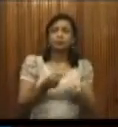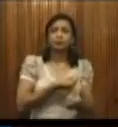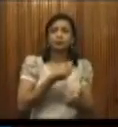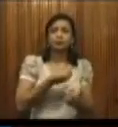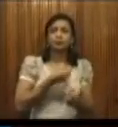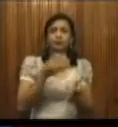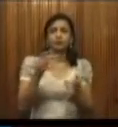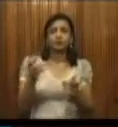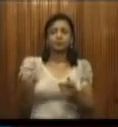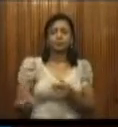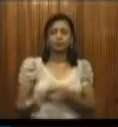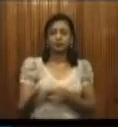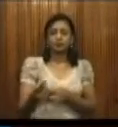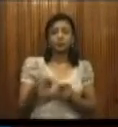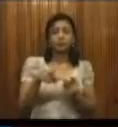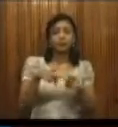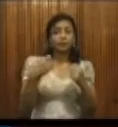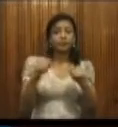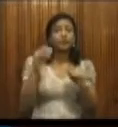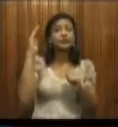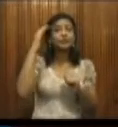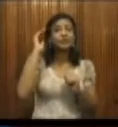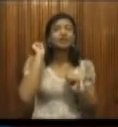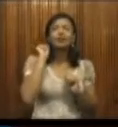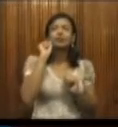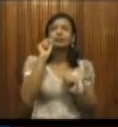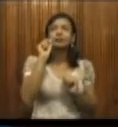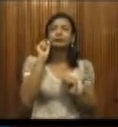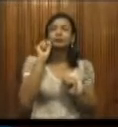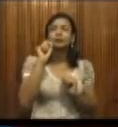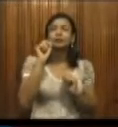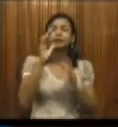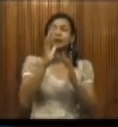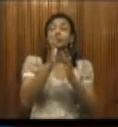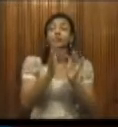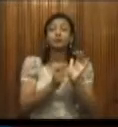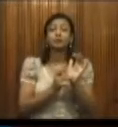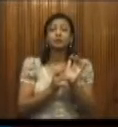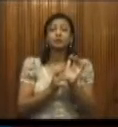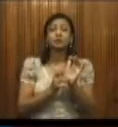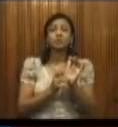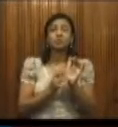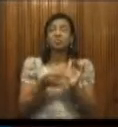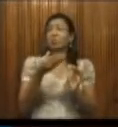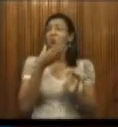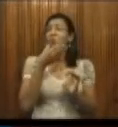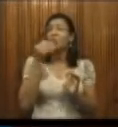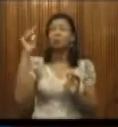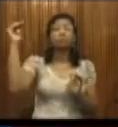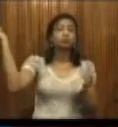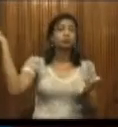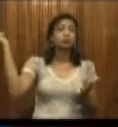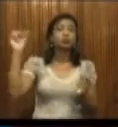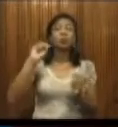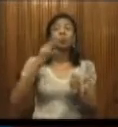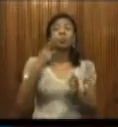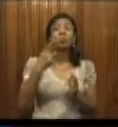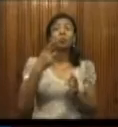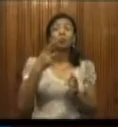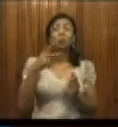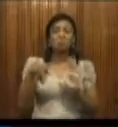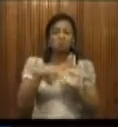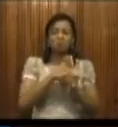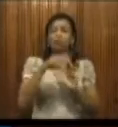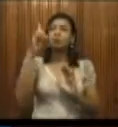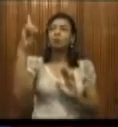você precisa ter a compreensão correta de quem é Cristo. Cristo foi apenas um grande homem ou Cristo é o próprio Deus?